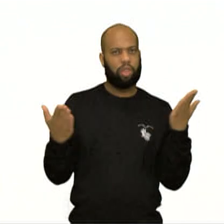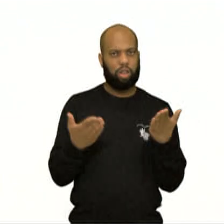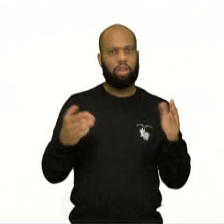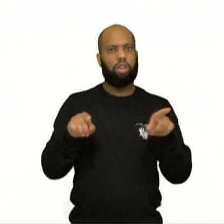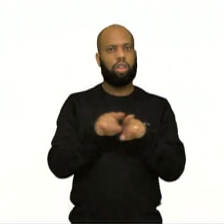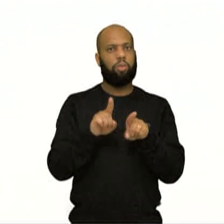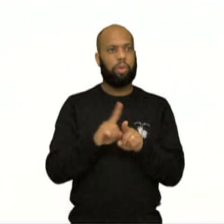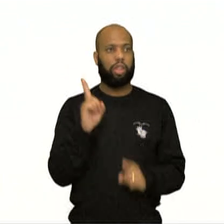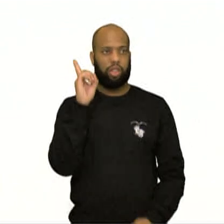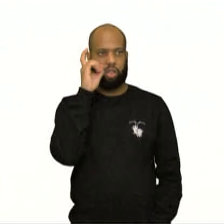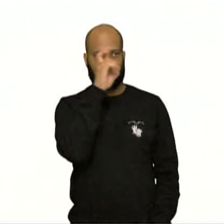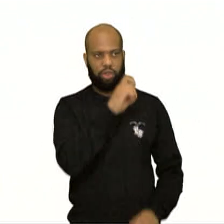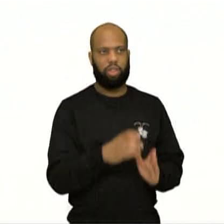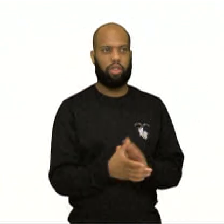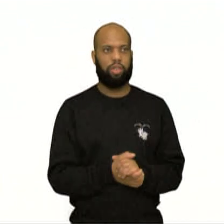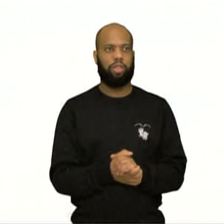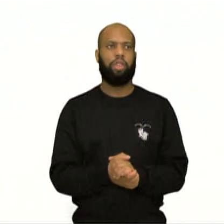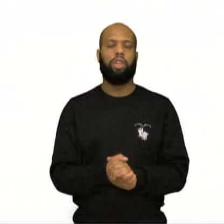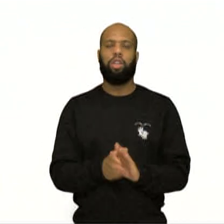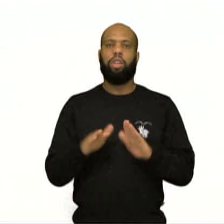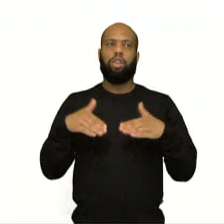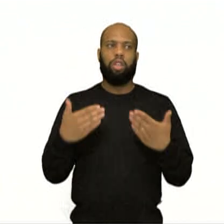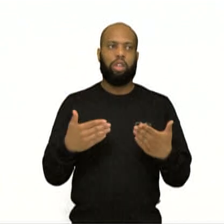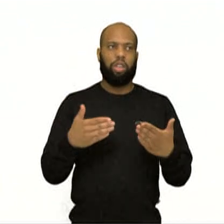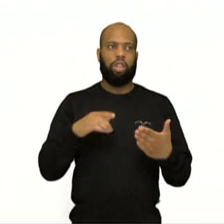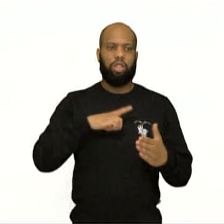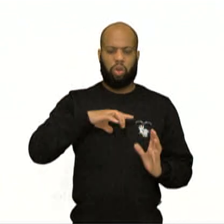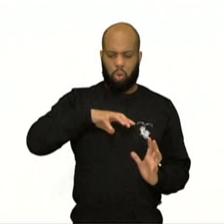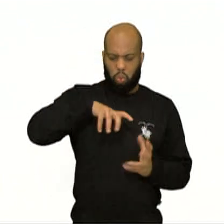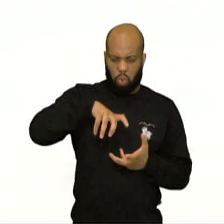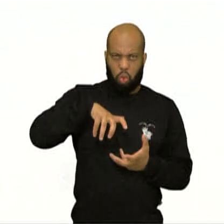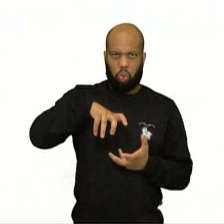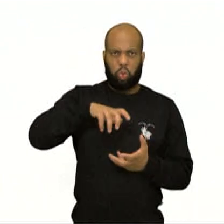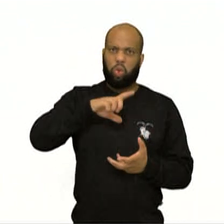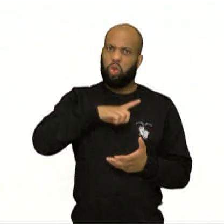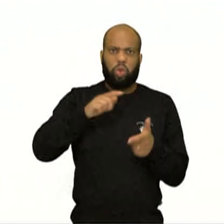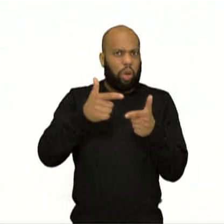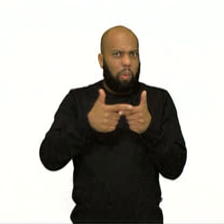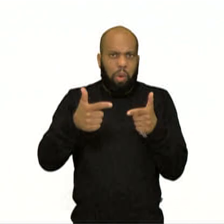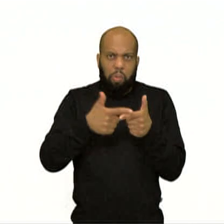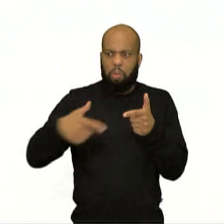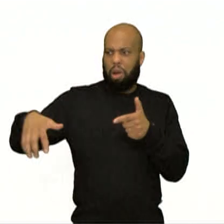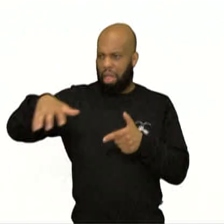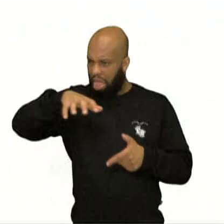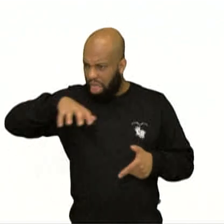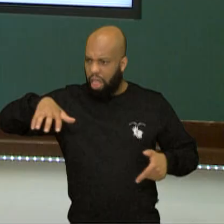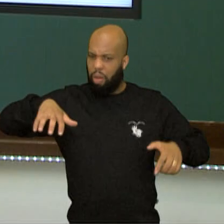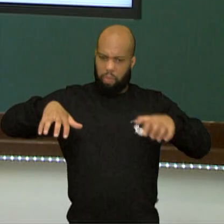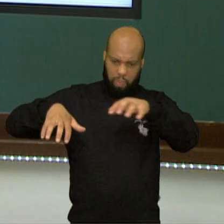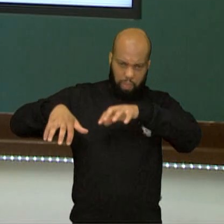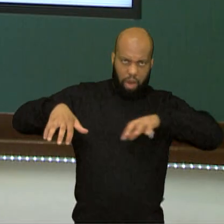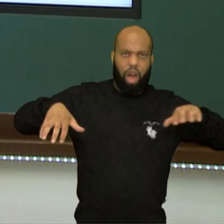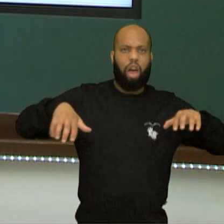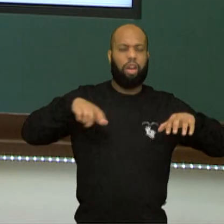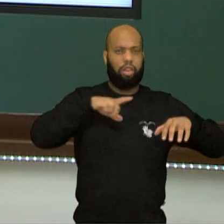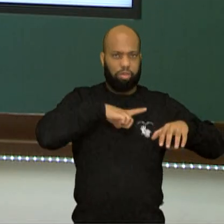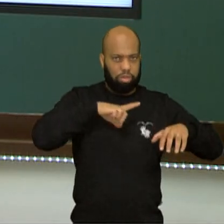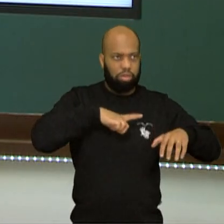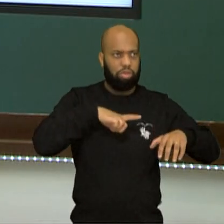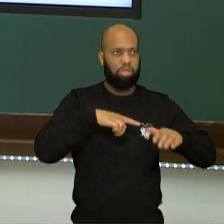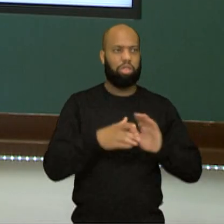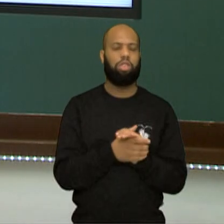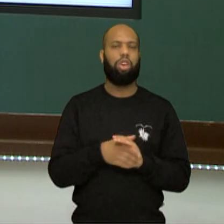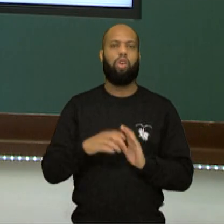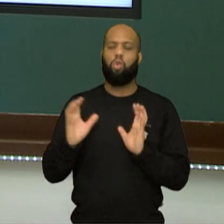difícil. E que o mundo estava muito dividido. Nós tínhamos os blocos ocidentais e orientais, que eram os